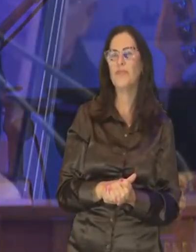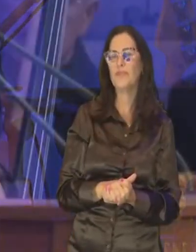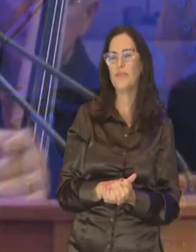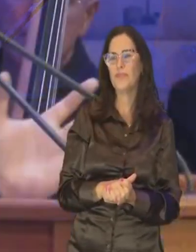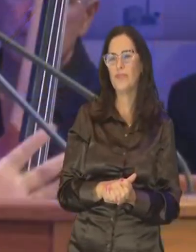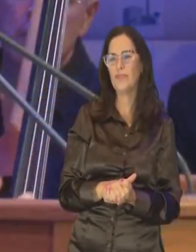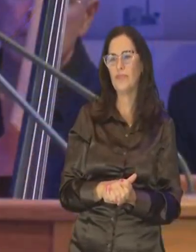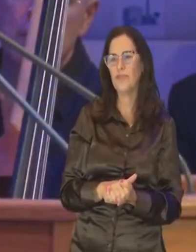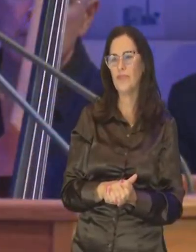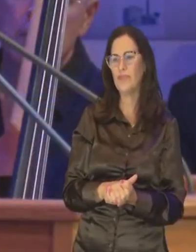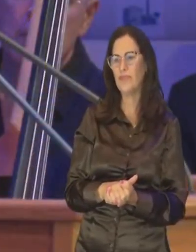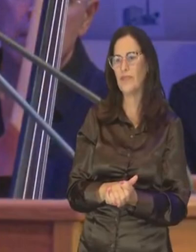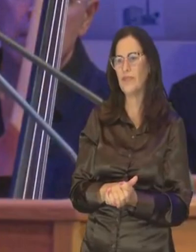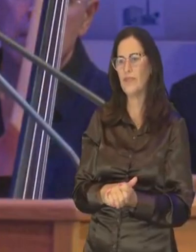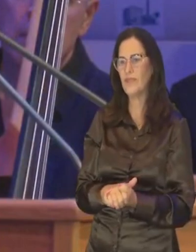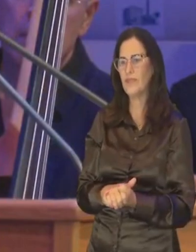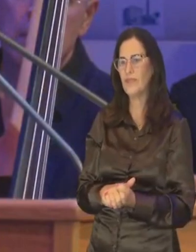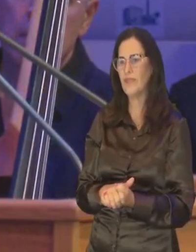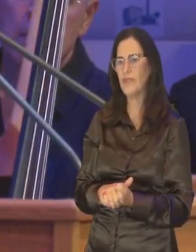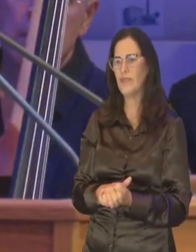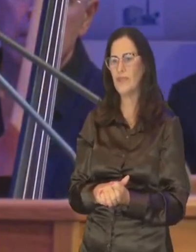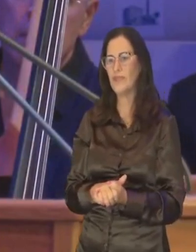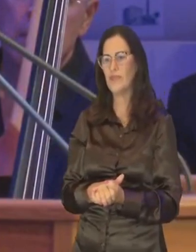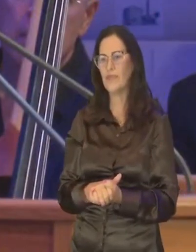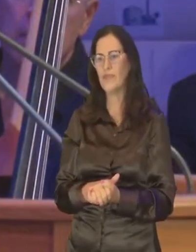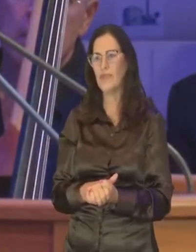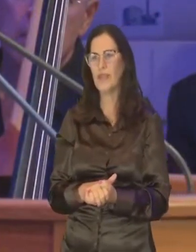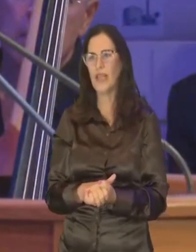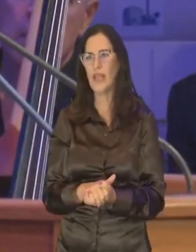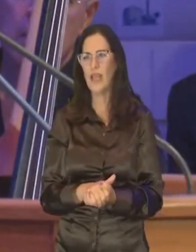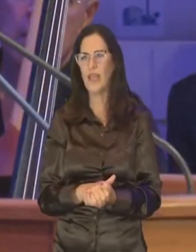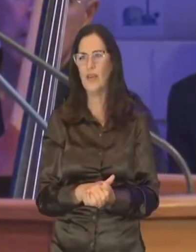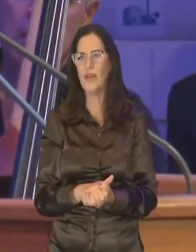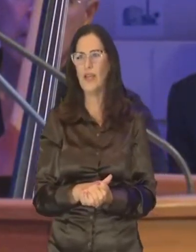E uma empresa inteira estava nas minhas mãos.